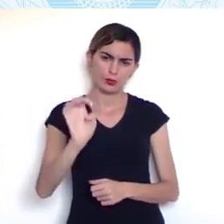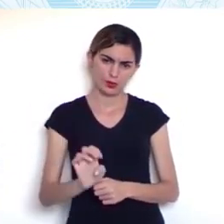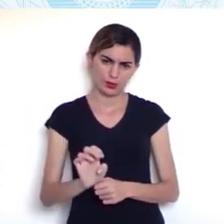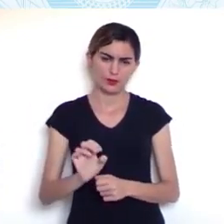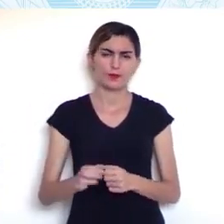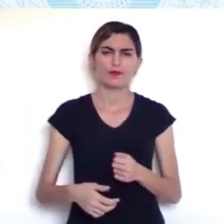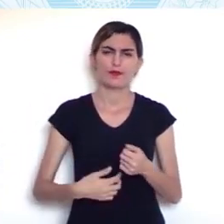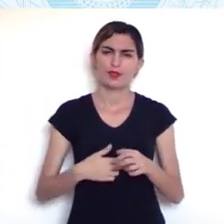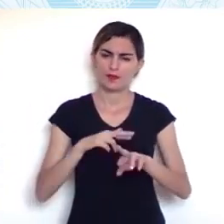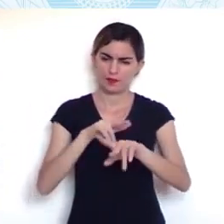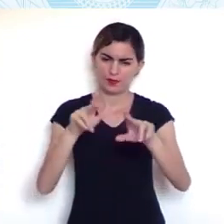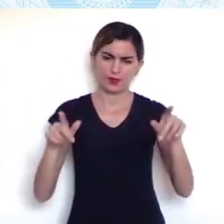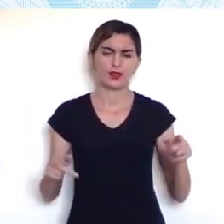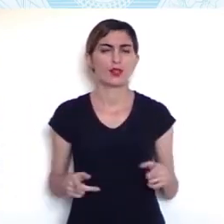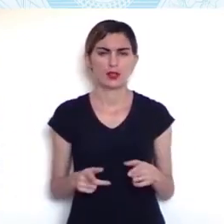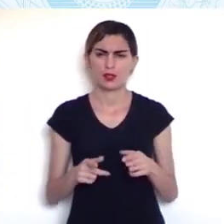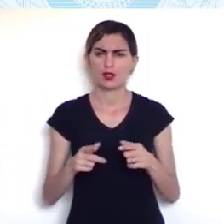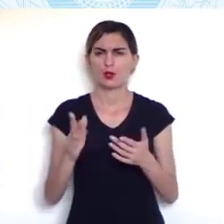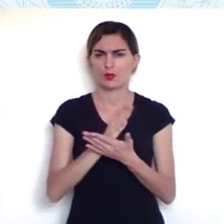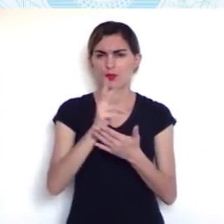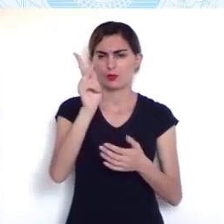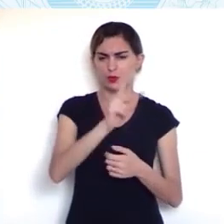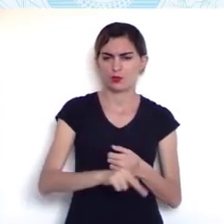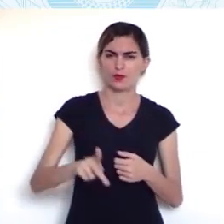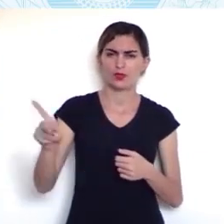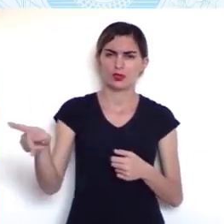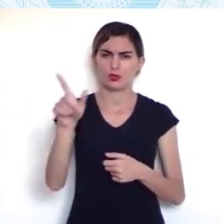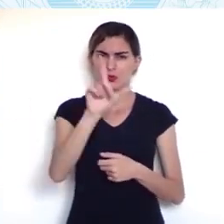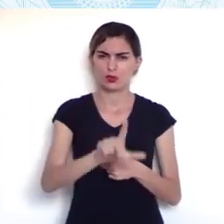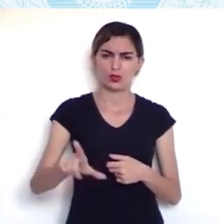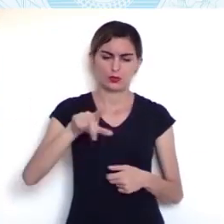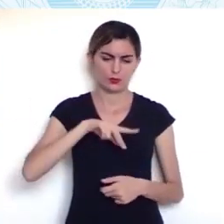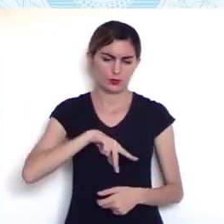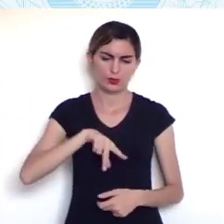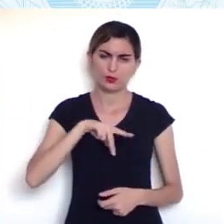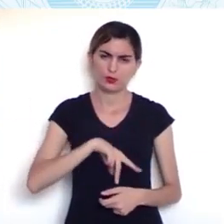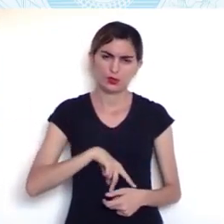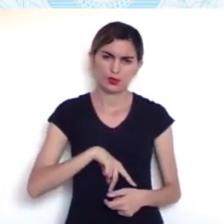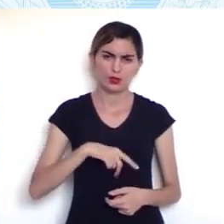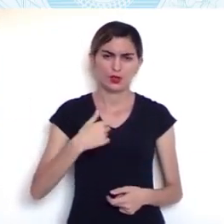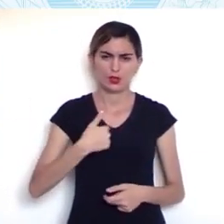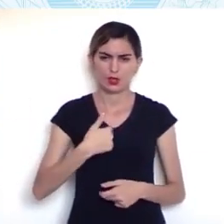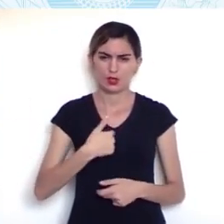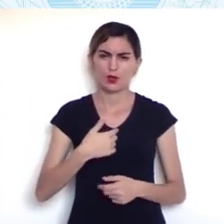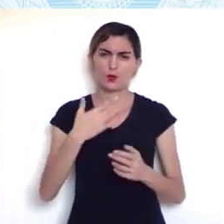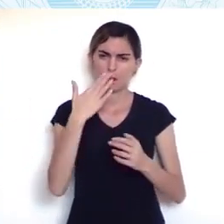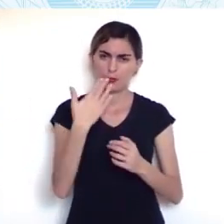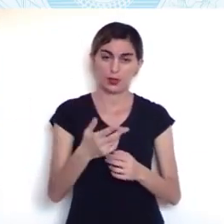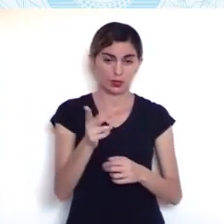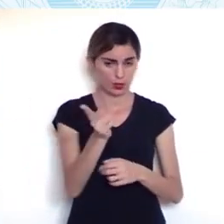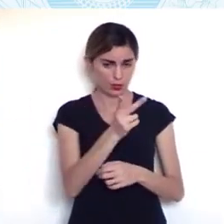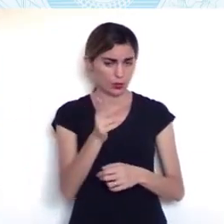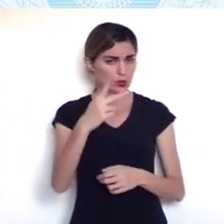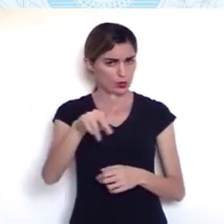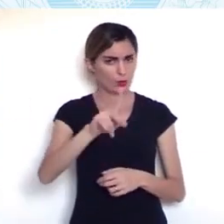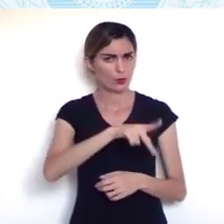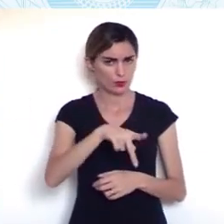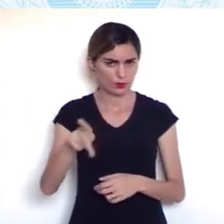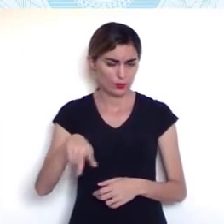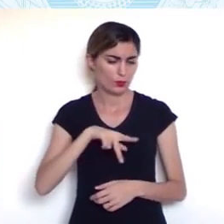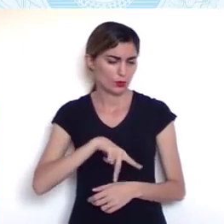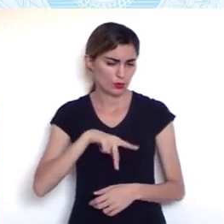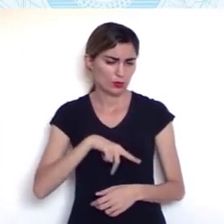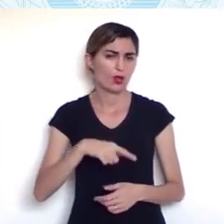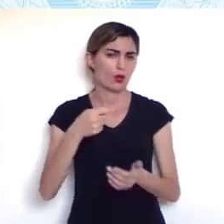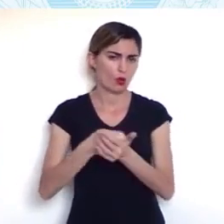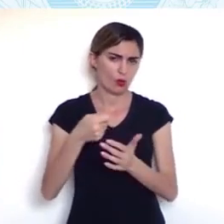de literatura de vocês, de português, eu vou pedir a eles para que eles cobrem de